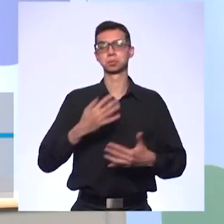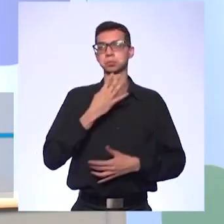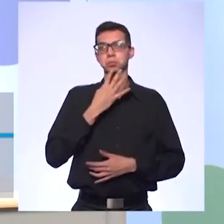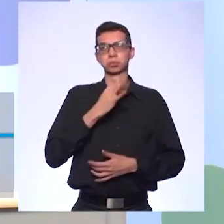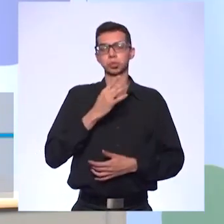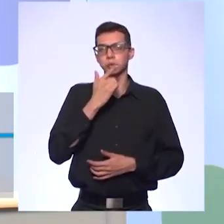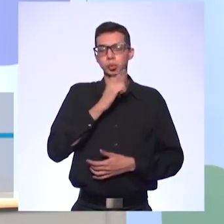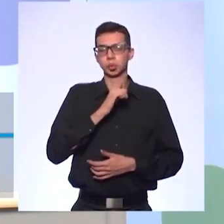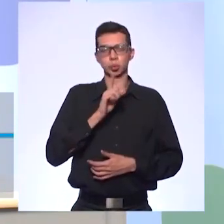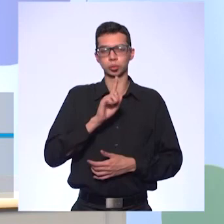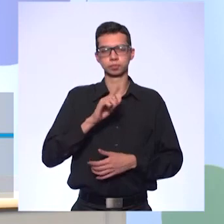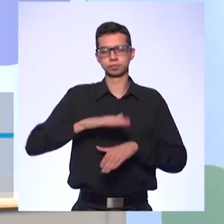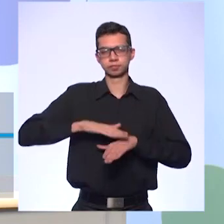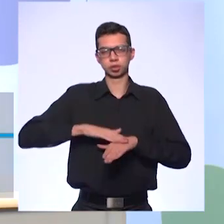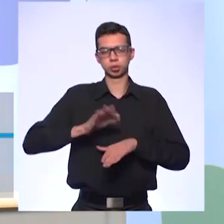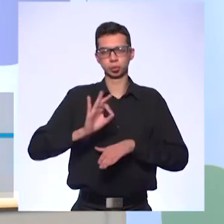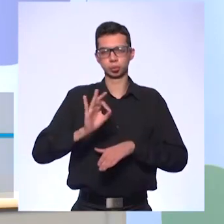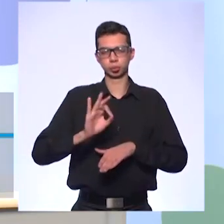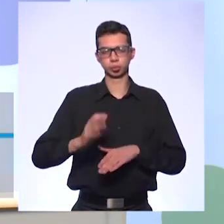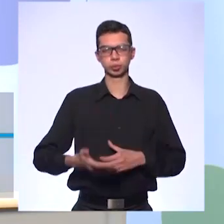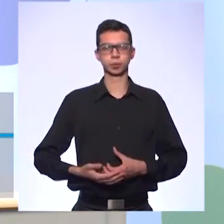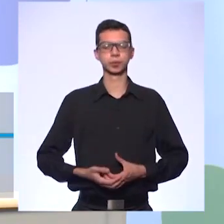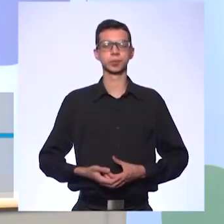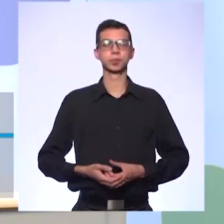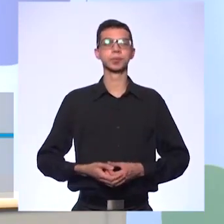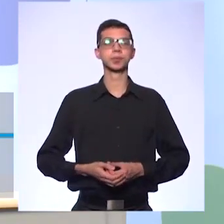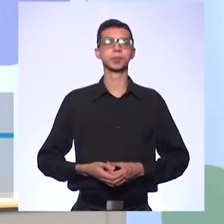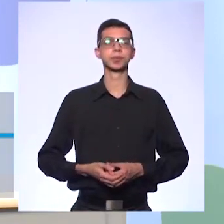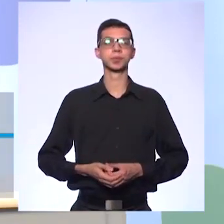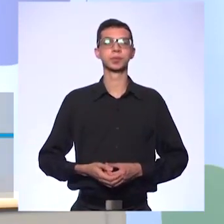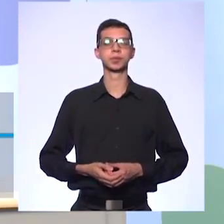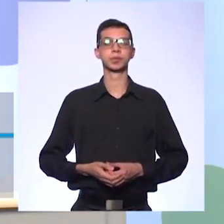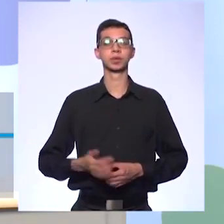O Oliver respondeu I didn't remember.